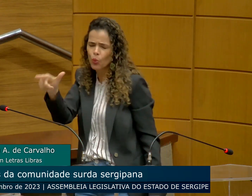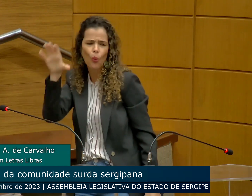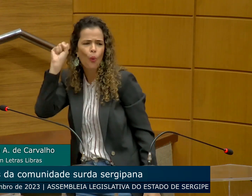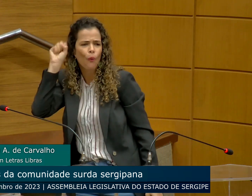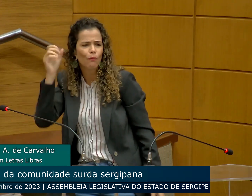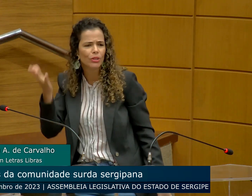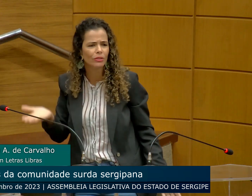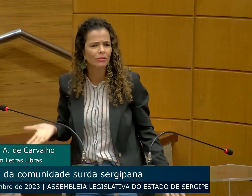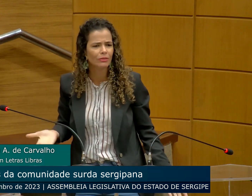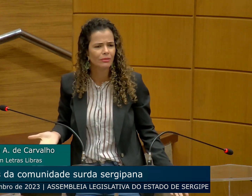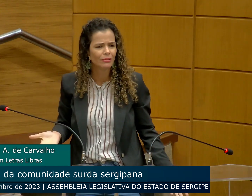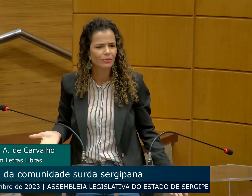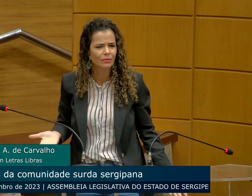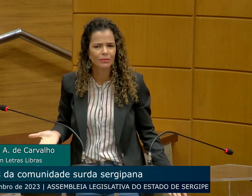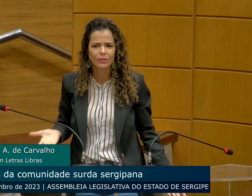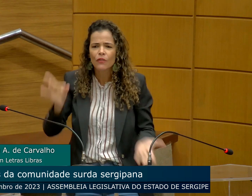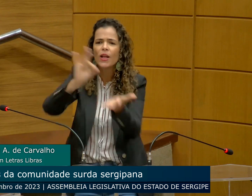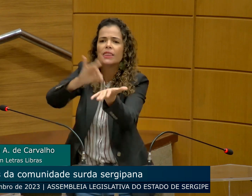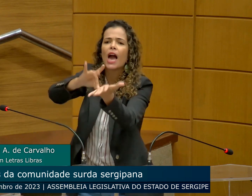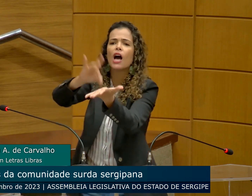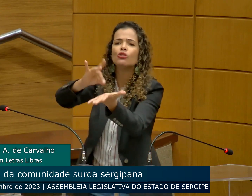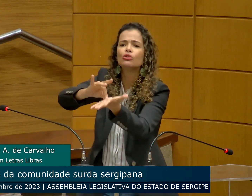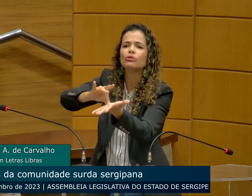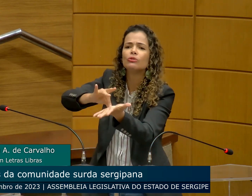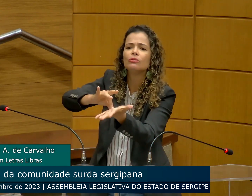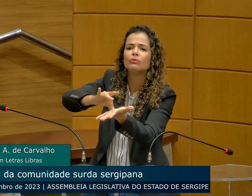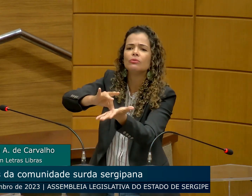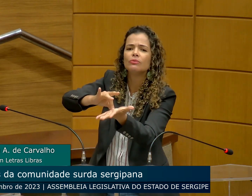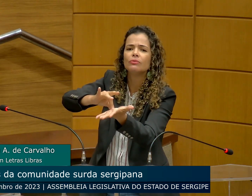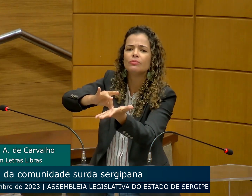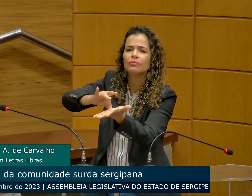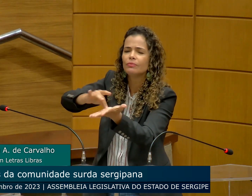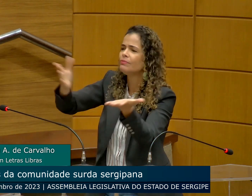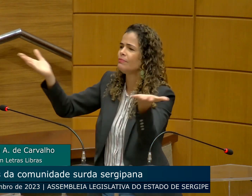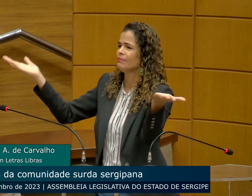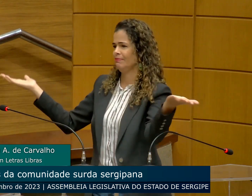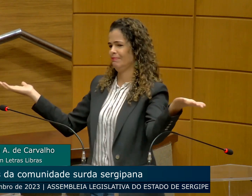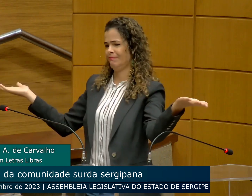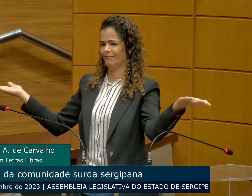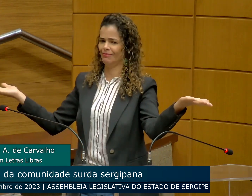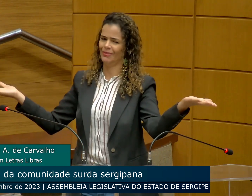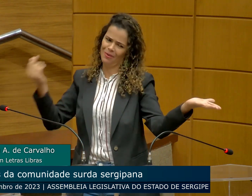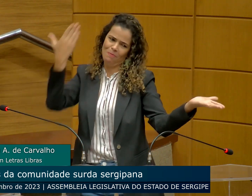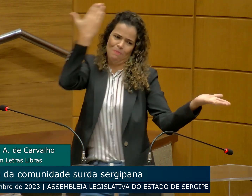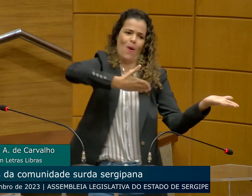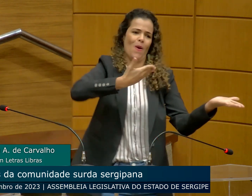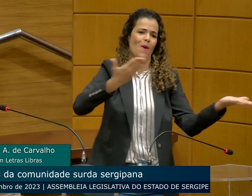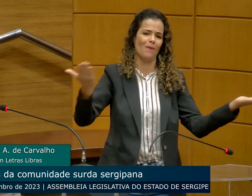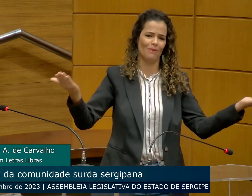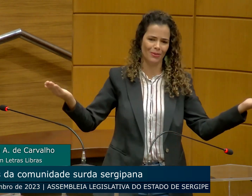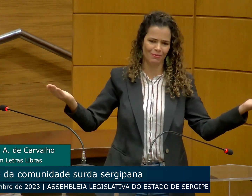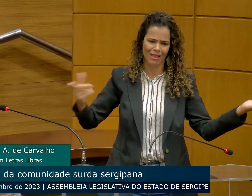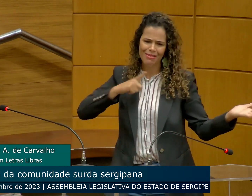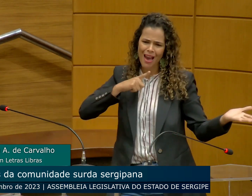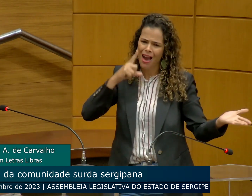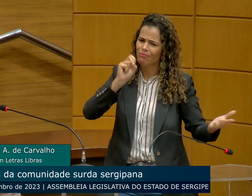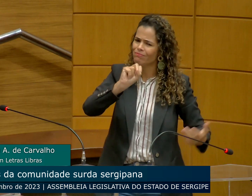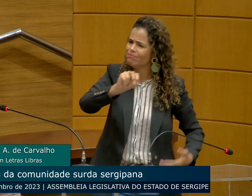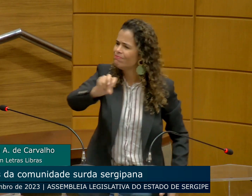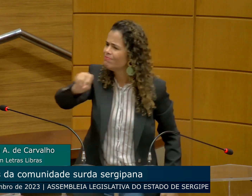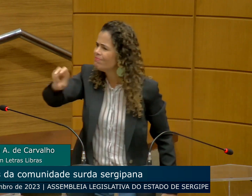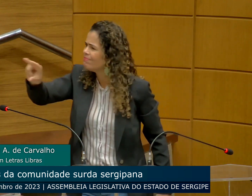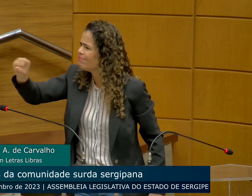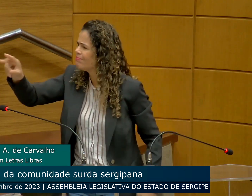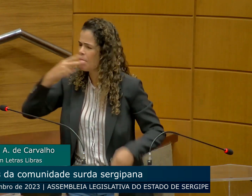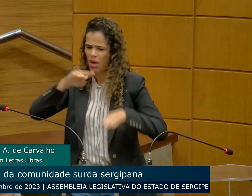né? Isso nós aprendemos, aprendemos rápido, igual o ouvinte. É verdade ou não é? Então, e aí está a